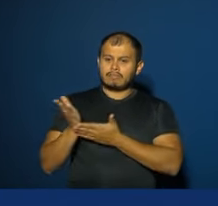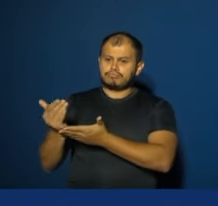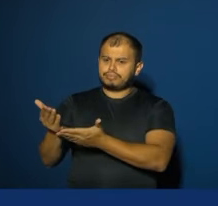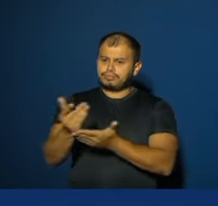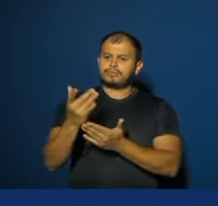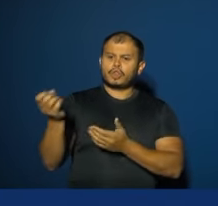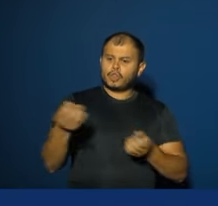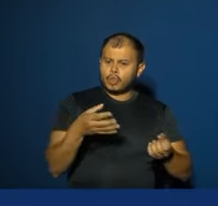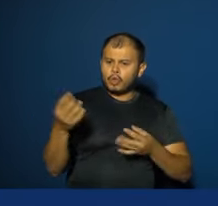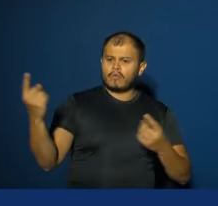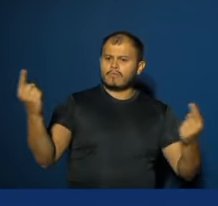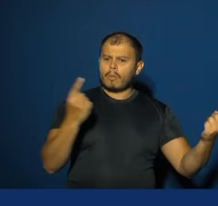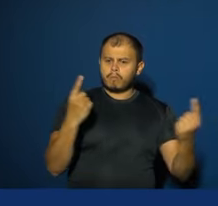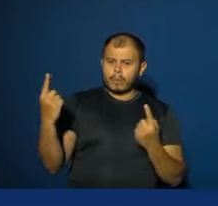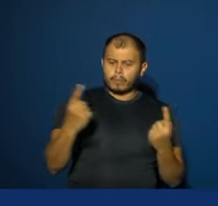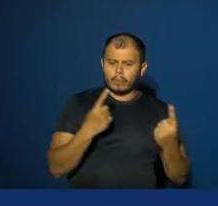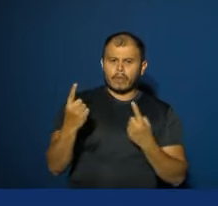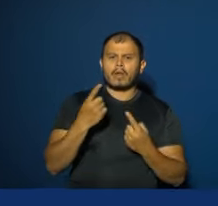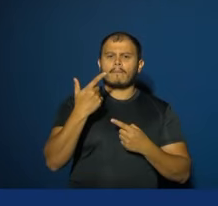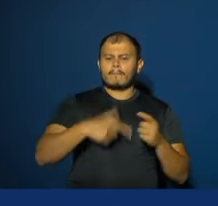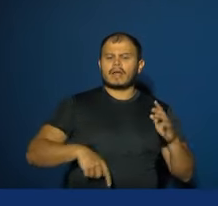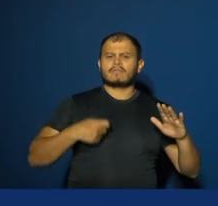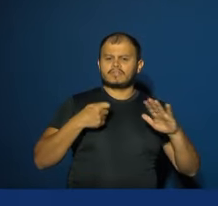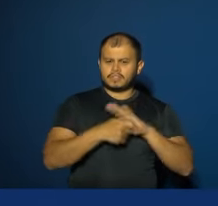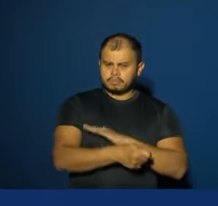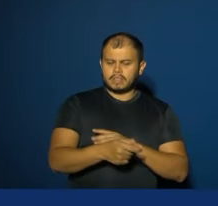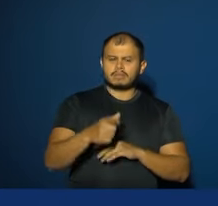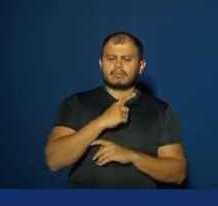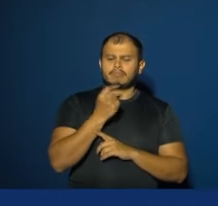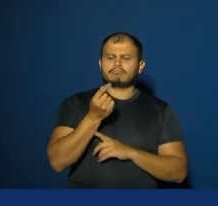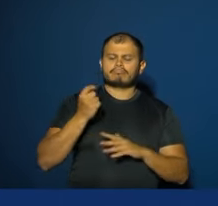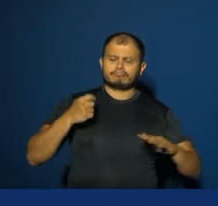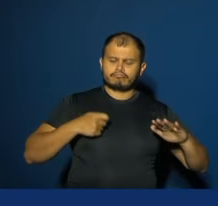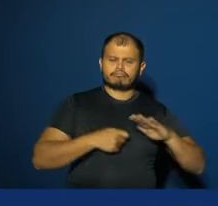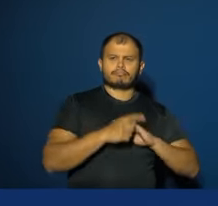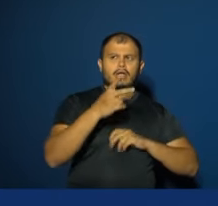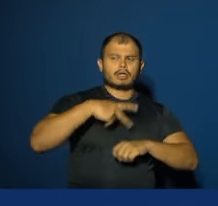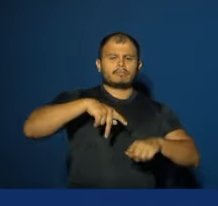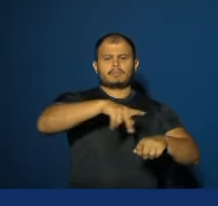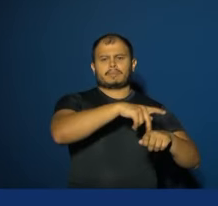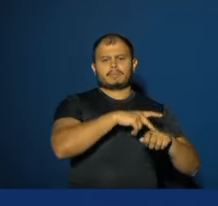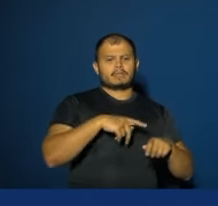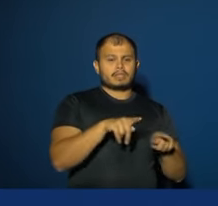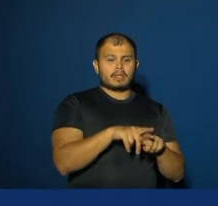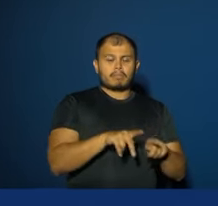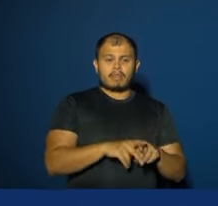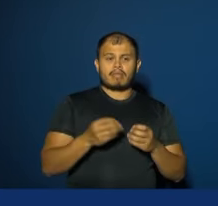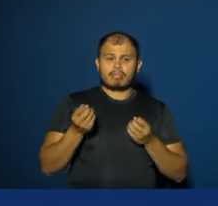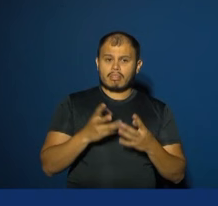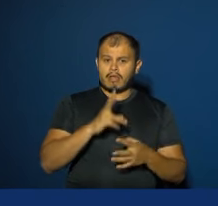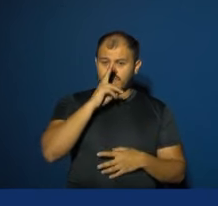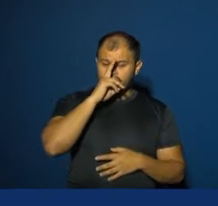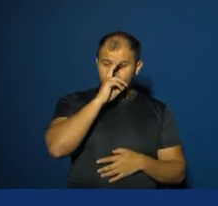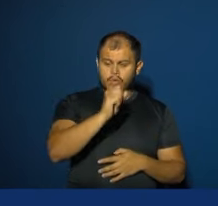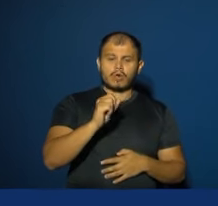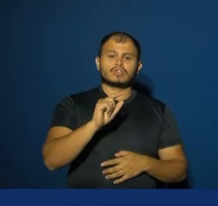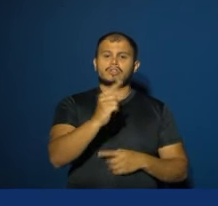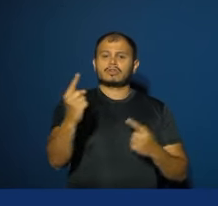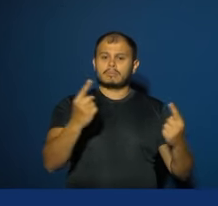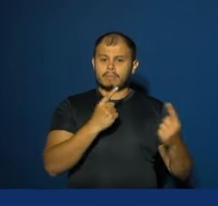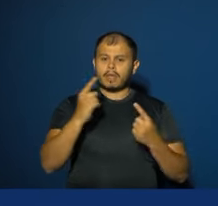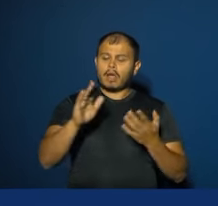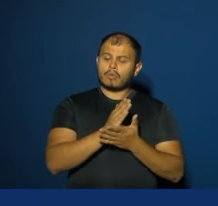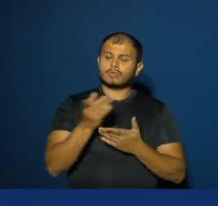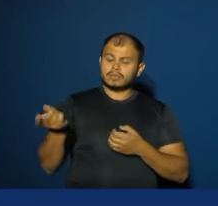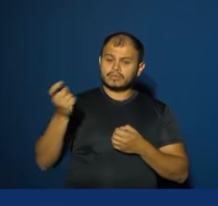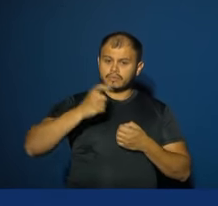players mais investimento capital Internacional e fortalecer os Players que nós temos inclusive trazer alguns de volta